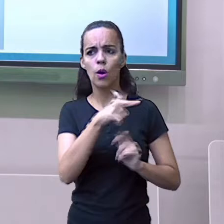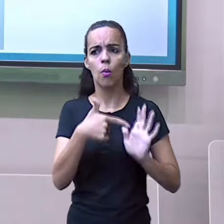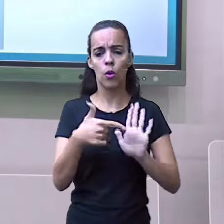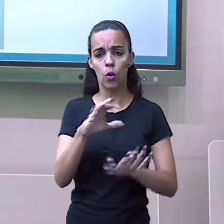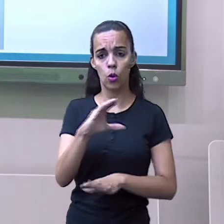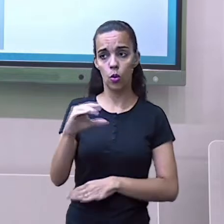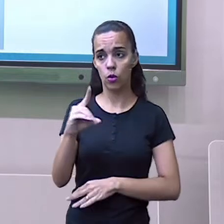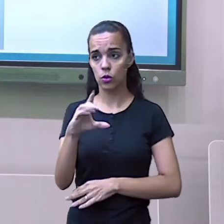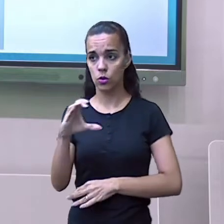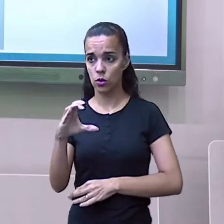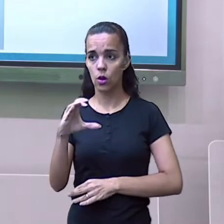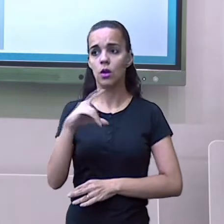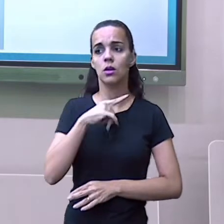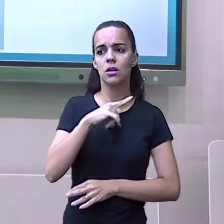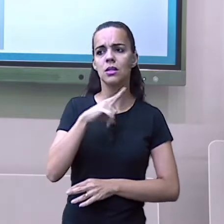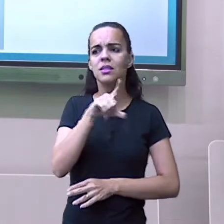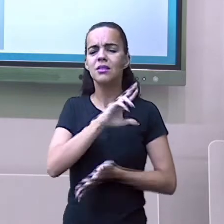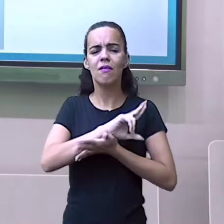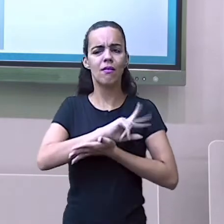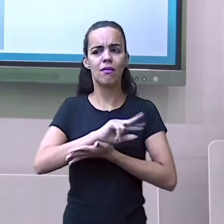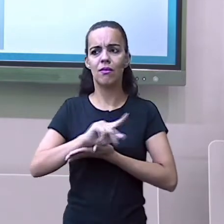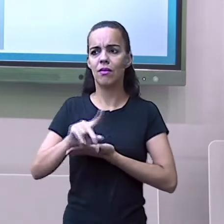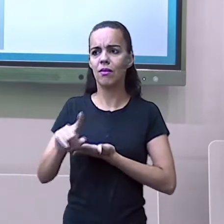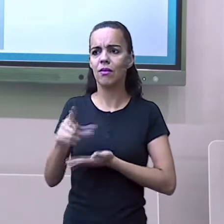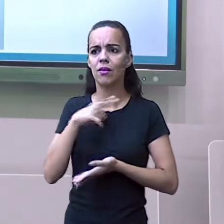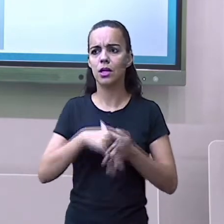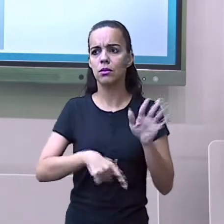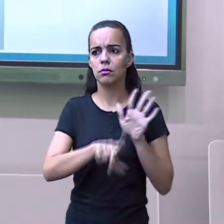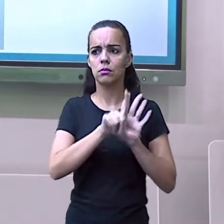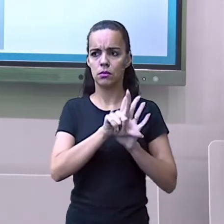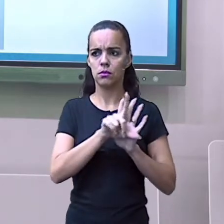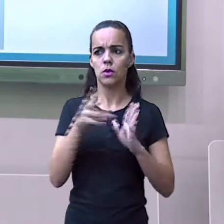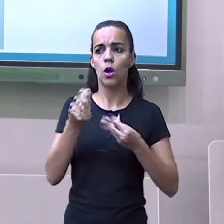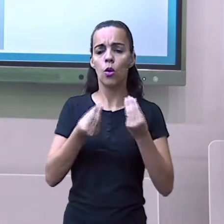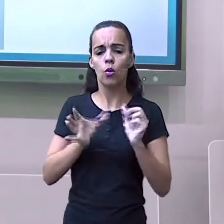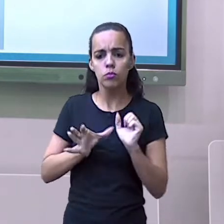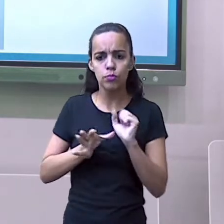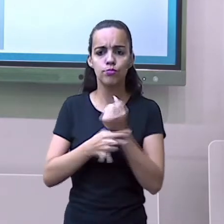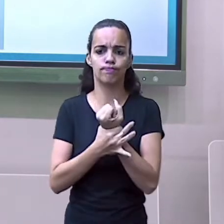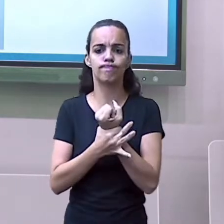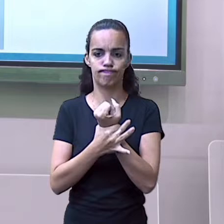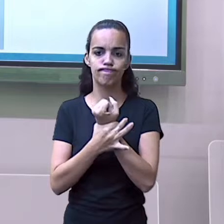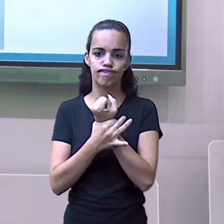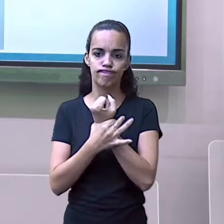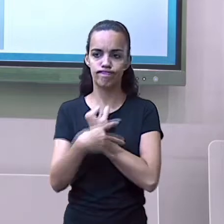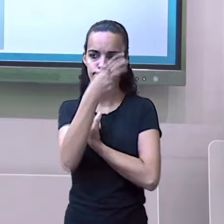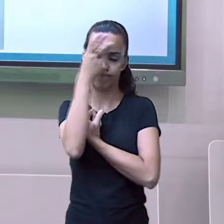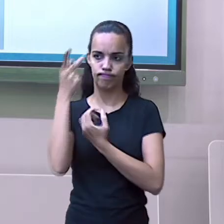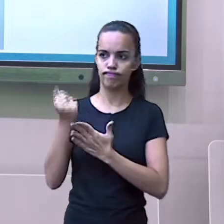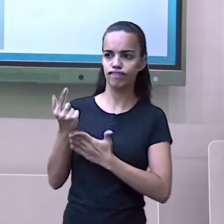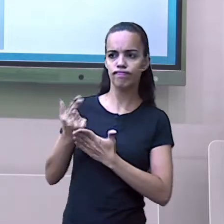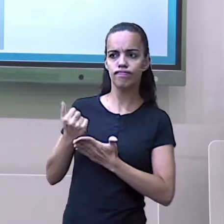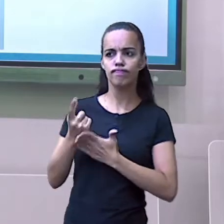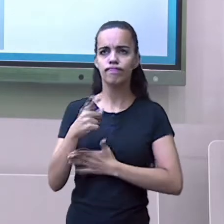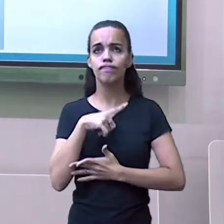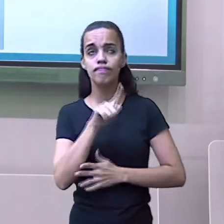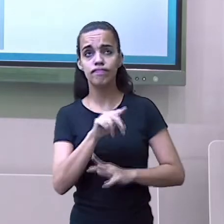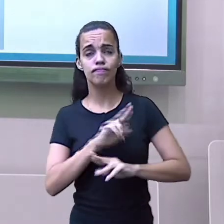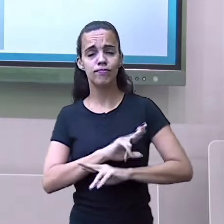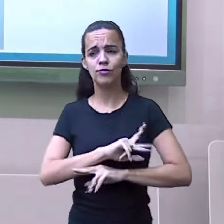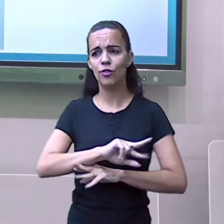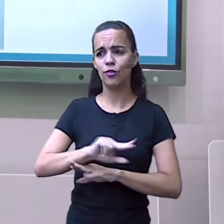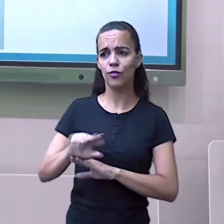do Consumidor, impôs diversas regras como forma de defender esses direitos, assim como